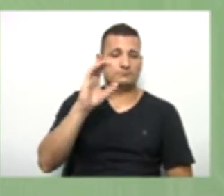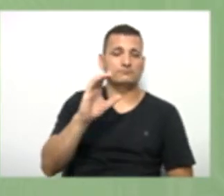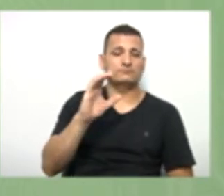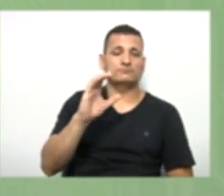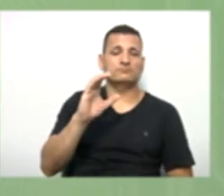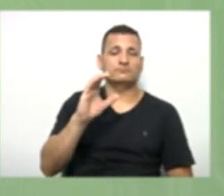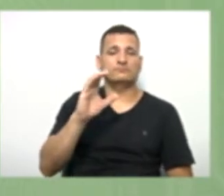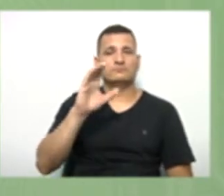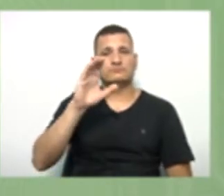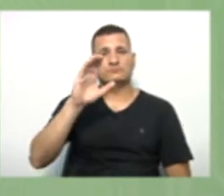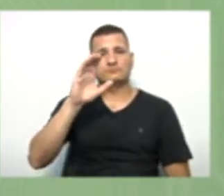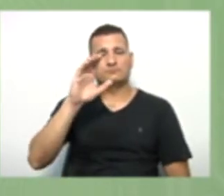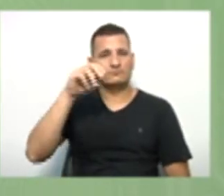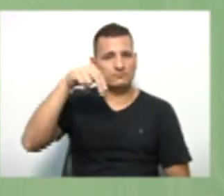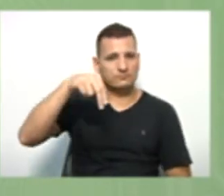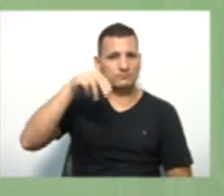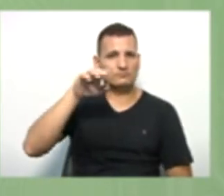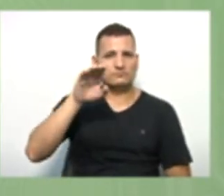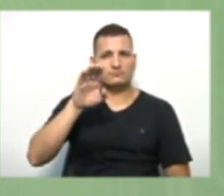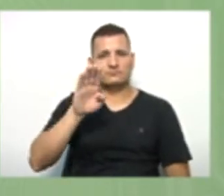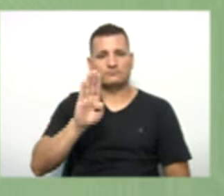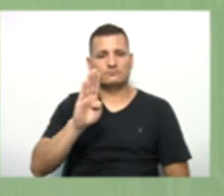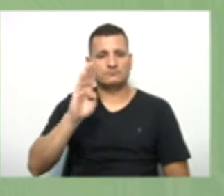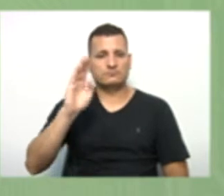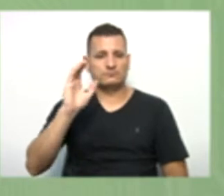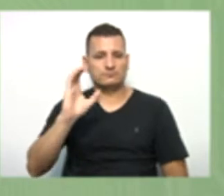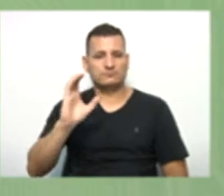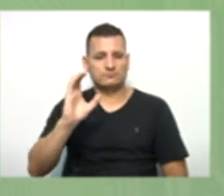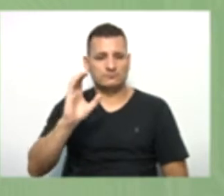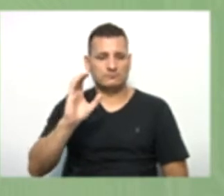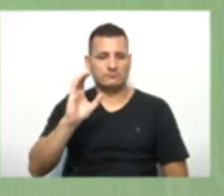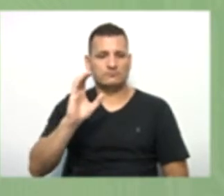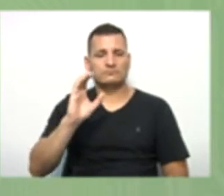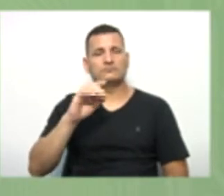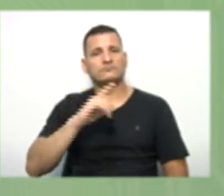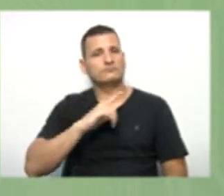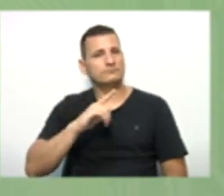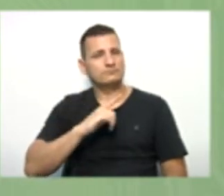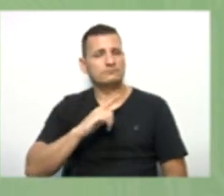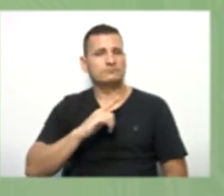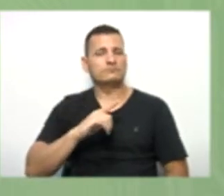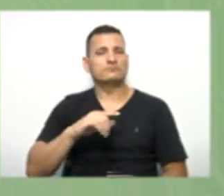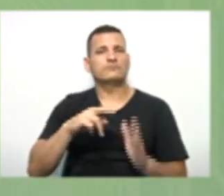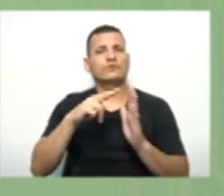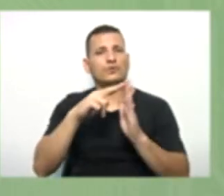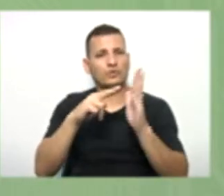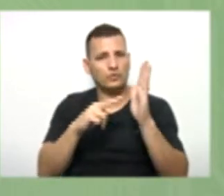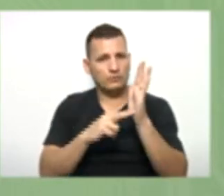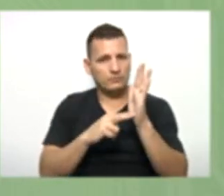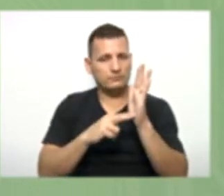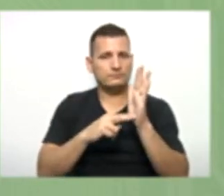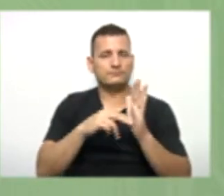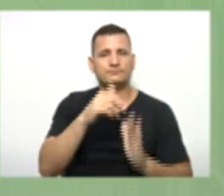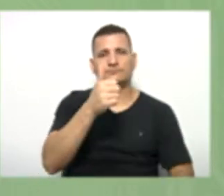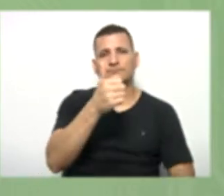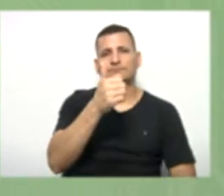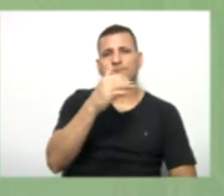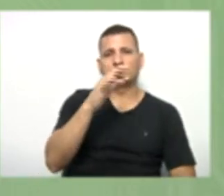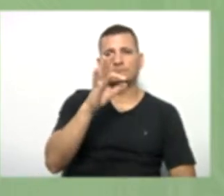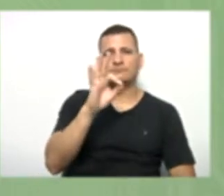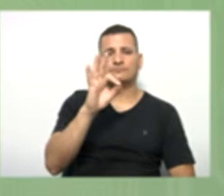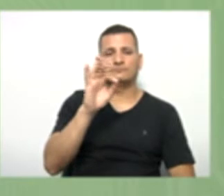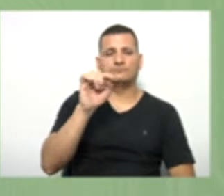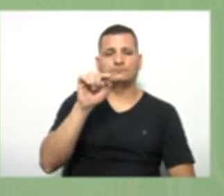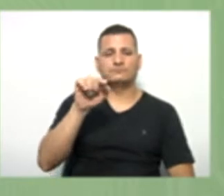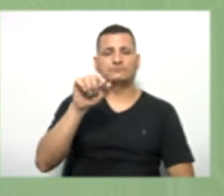Contabilidade, ele editou a norma 10.8, que trata